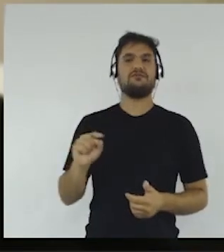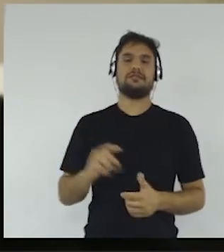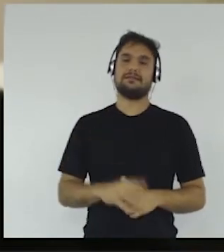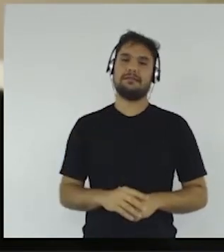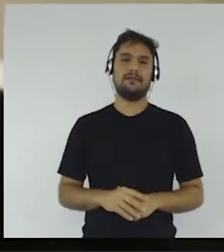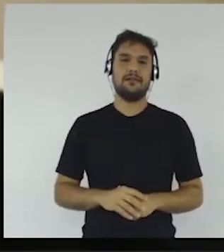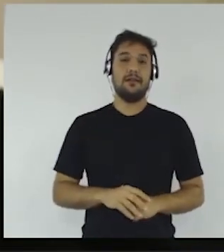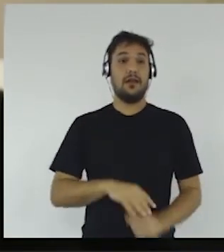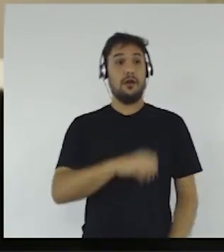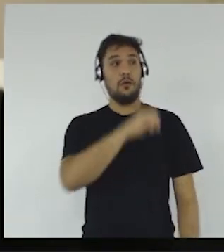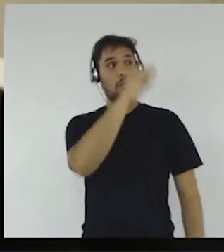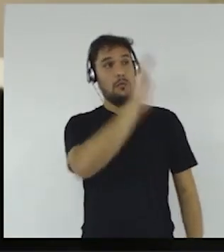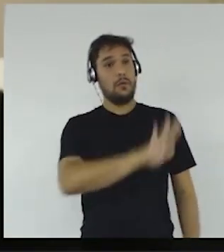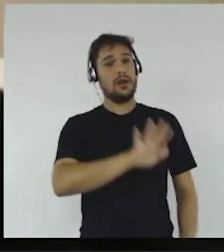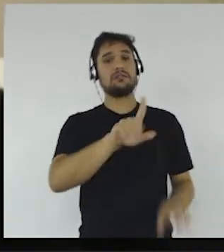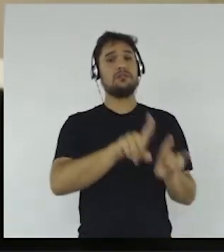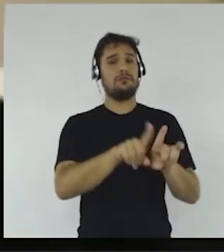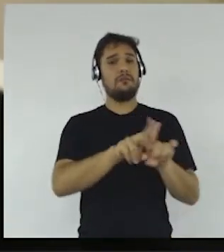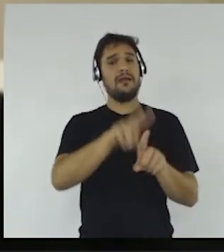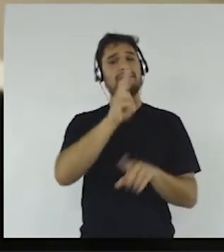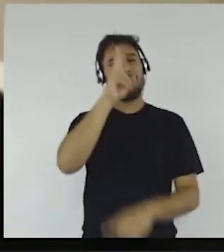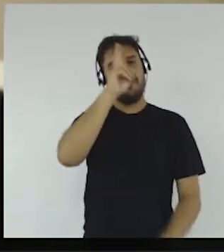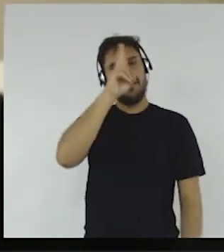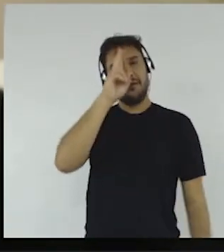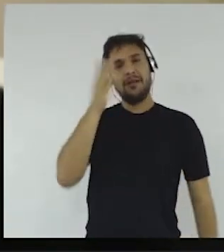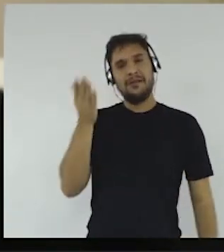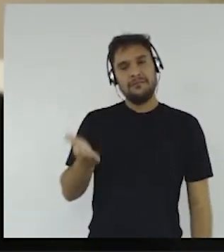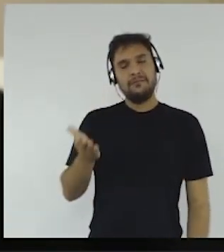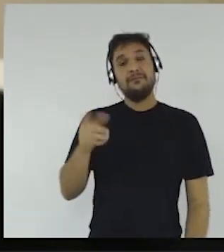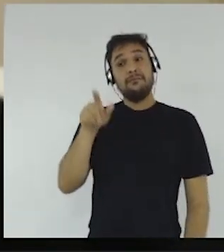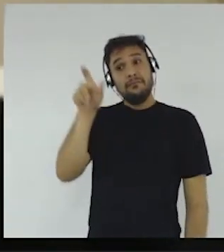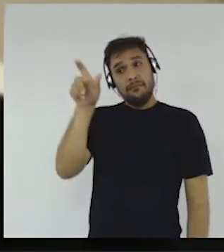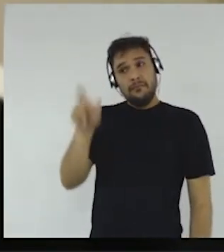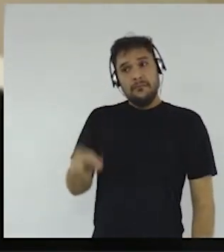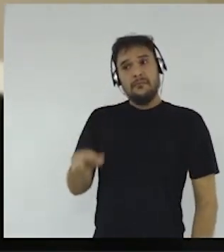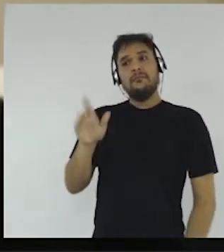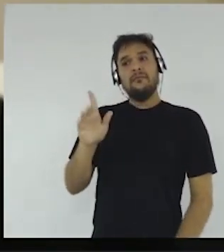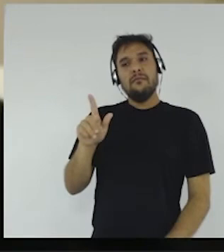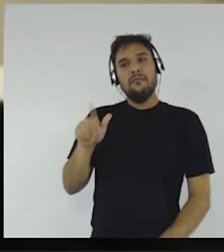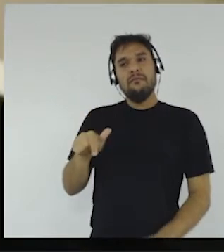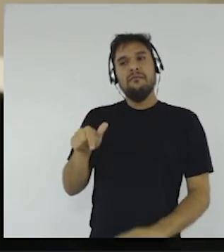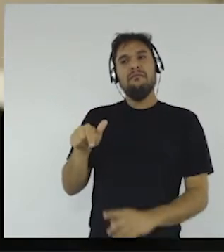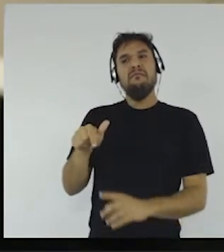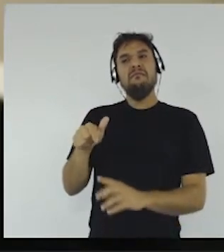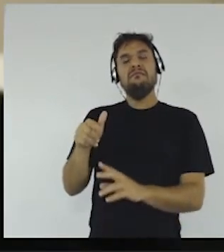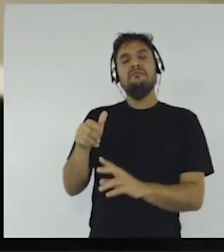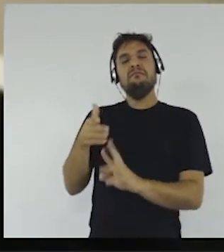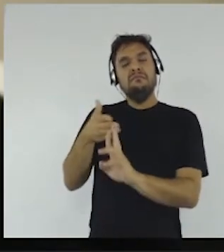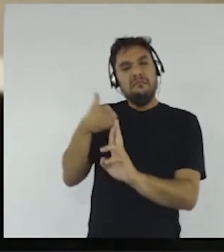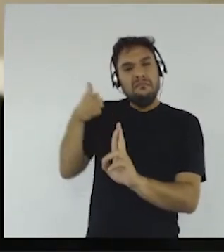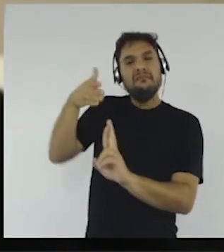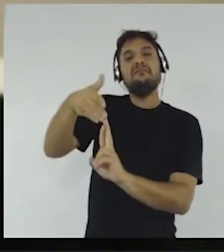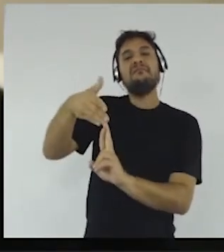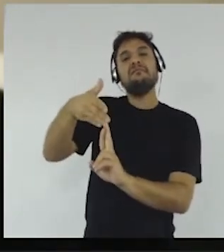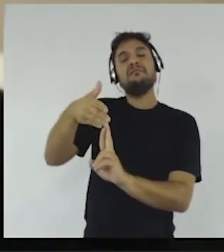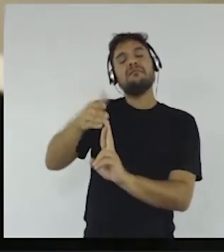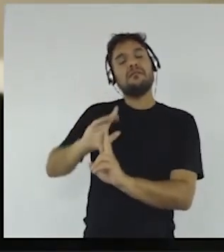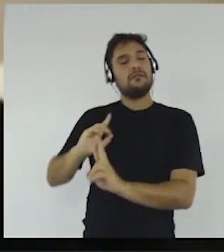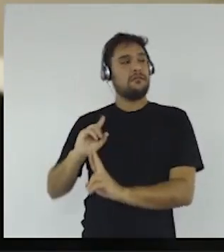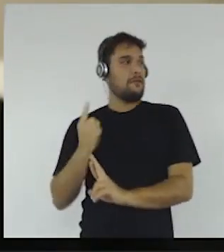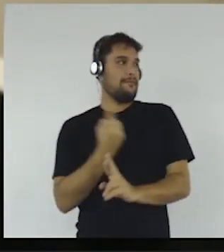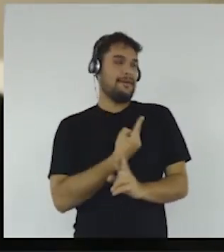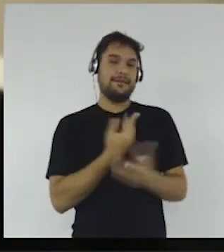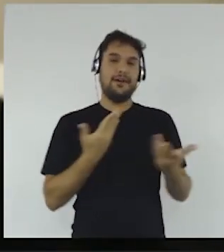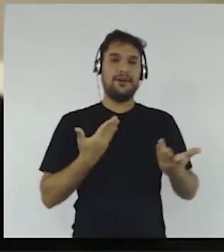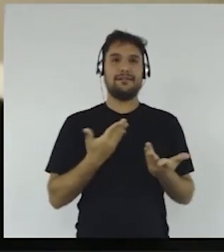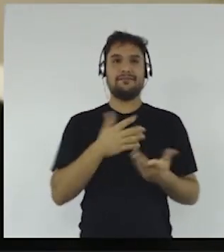acho que o Brasil também o jamais esquecerá. O senhor é para nós uma grande referência para nós todos,